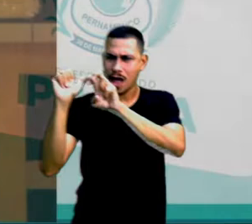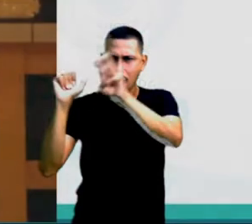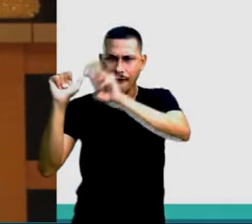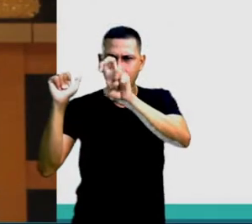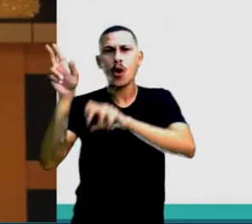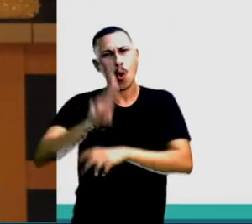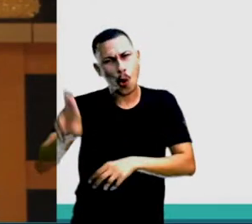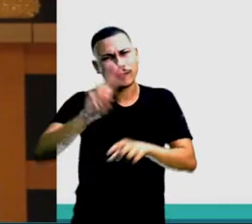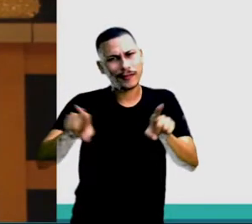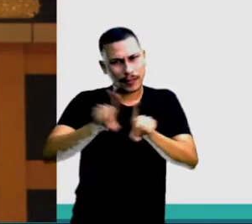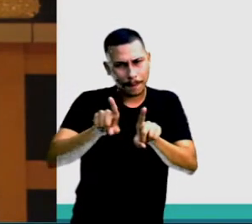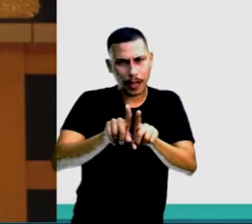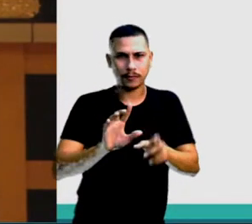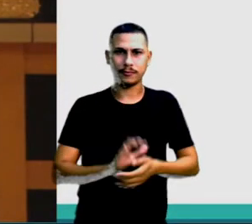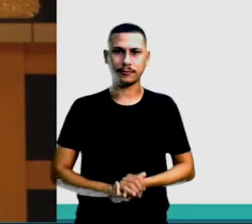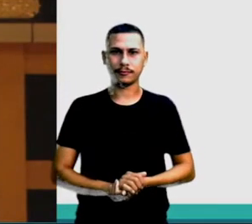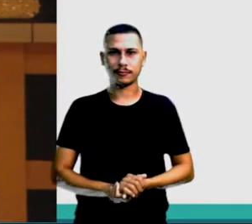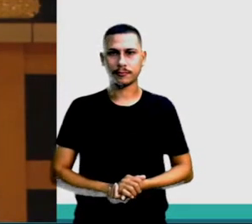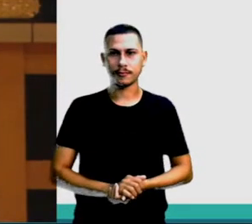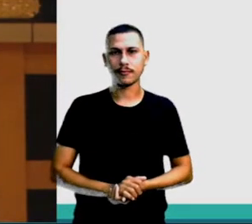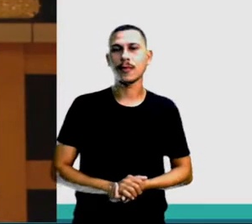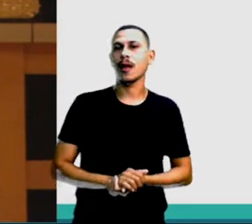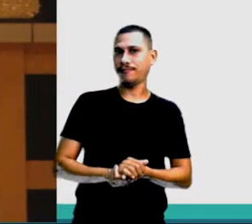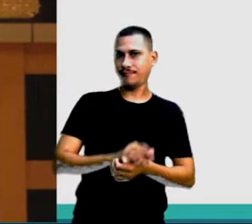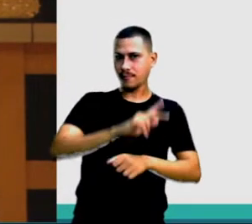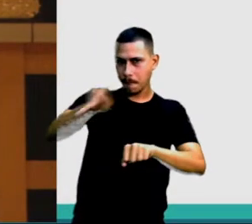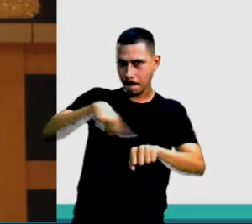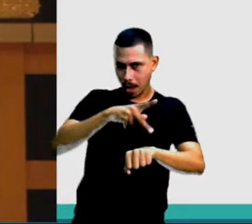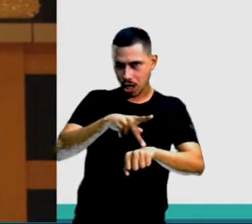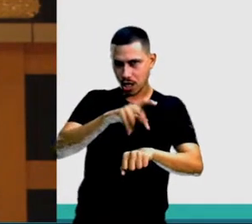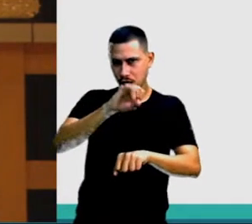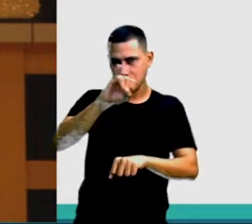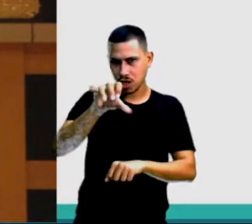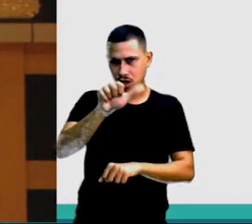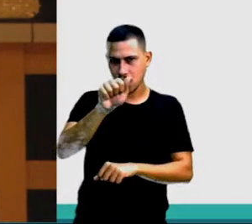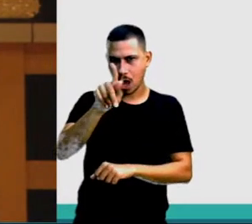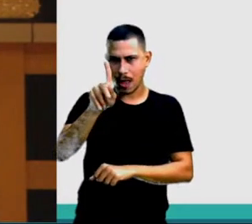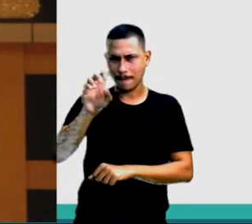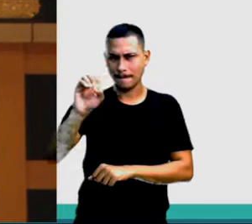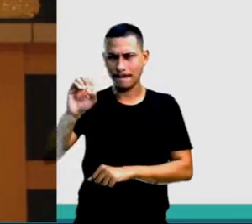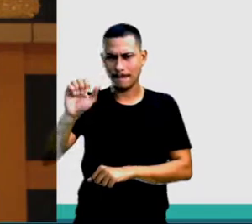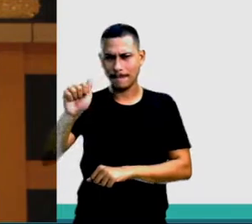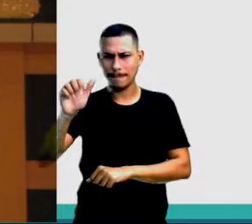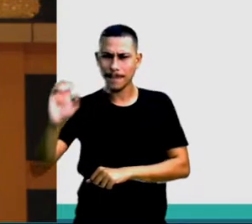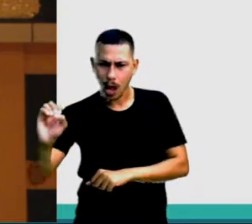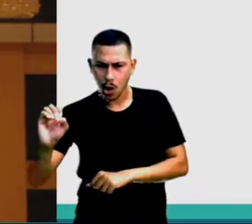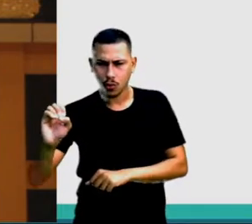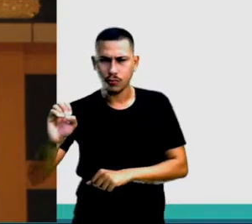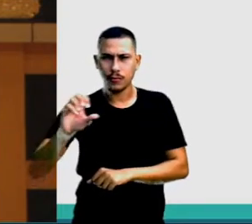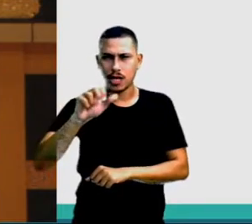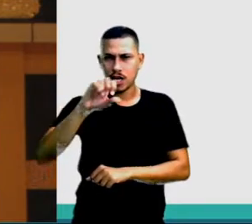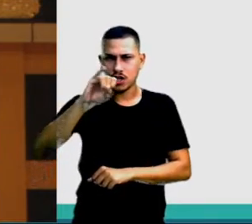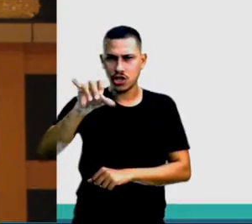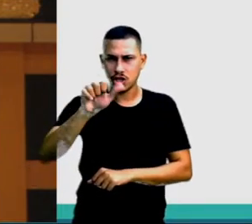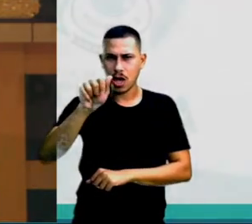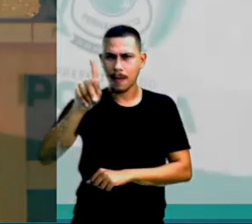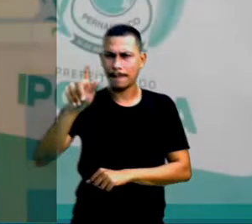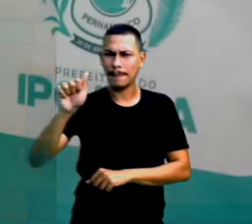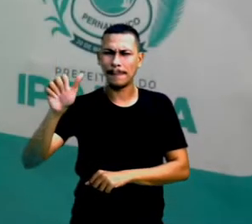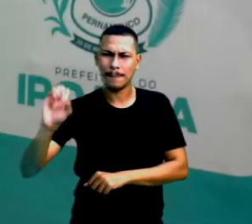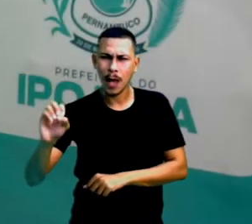Agora nós temos o kabuki, que é japonês. E percebam, kabuki aqui está escrito em vermelho e cinza. E tem uma razão para